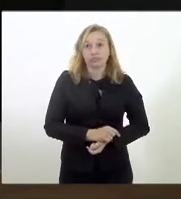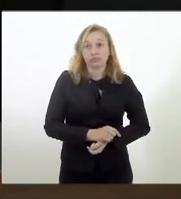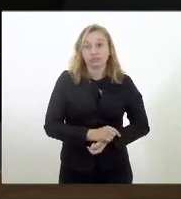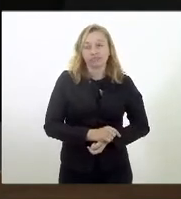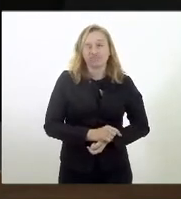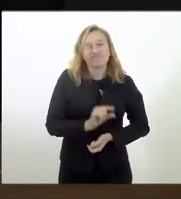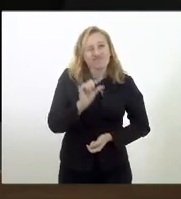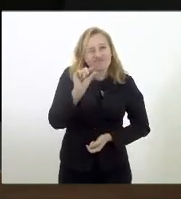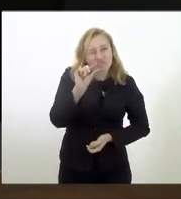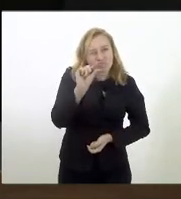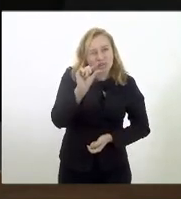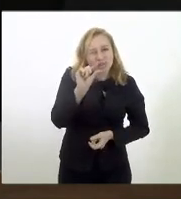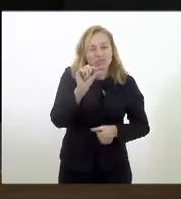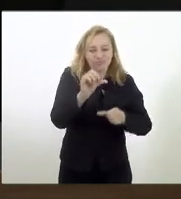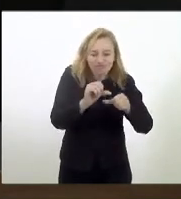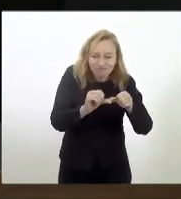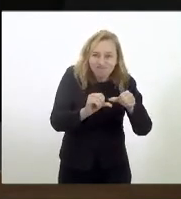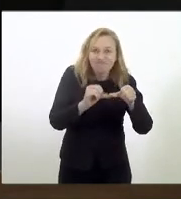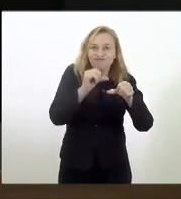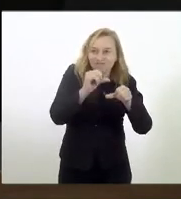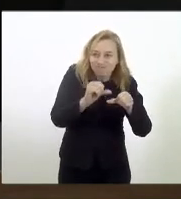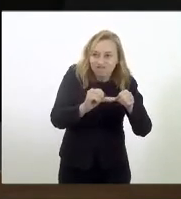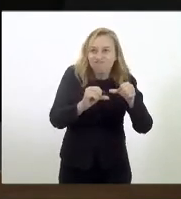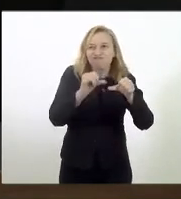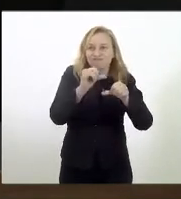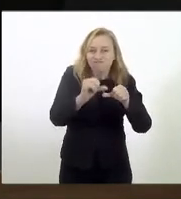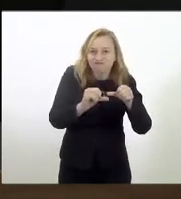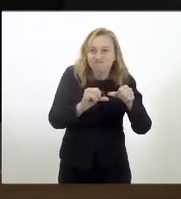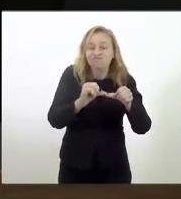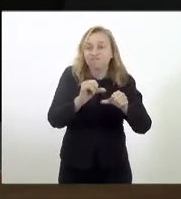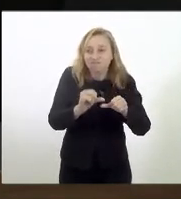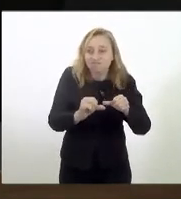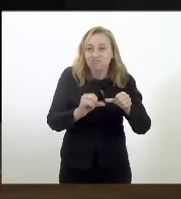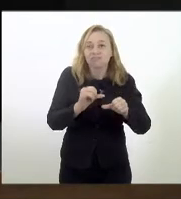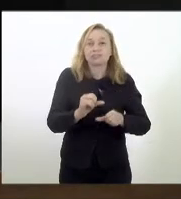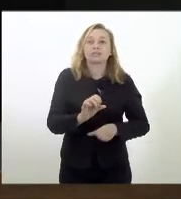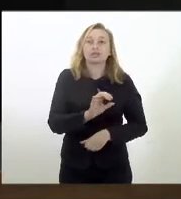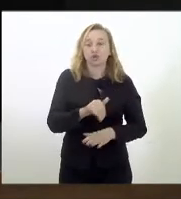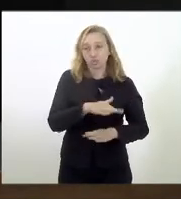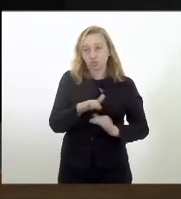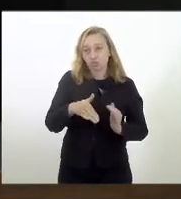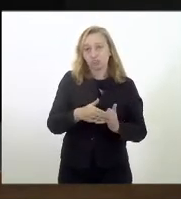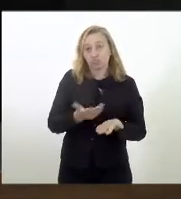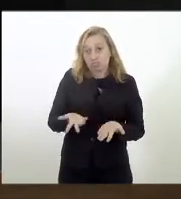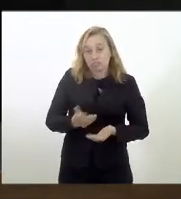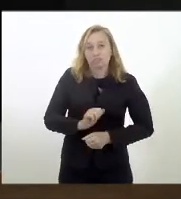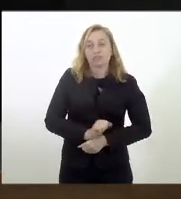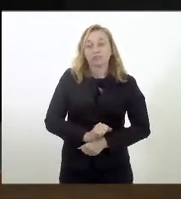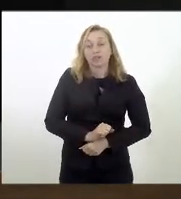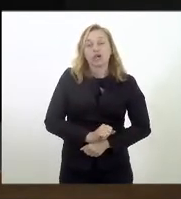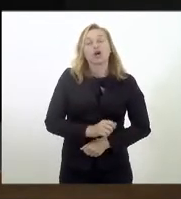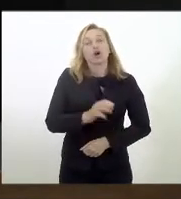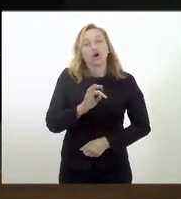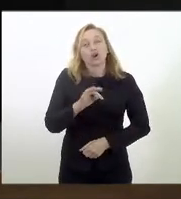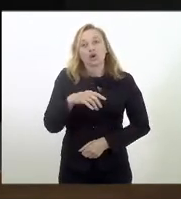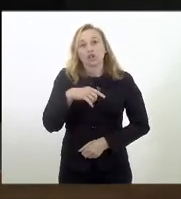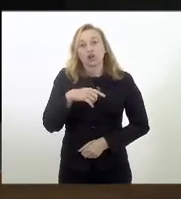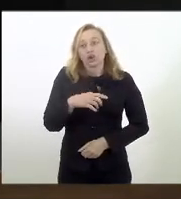vai ter um pouquinho de mudança de comportamento Magna Vita. E, sem dúvida